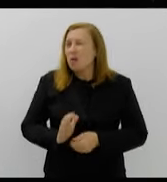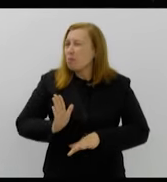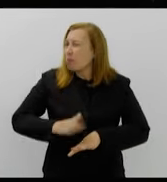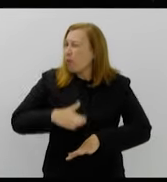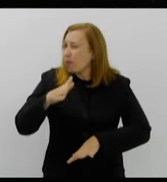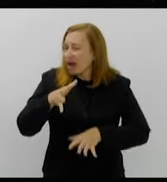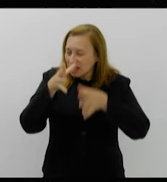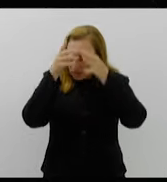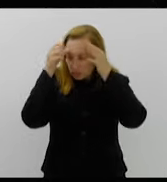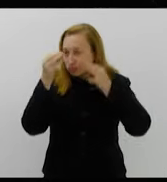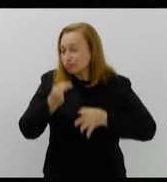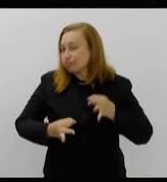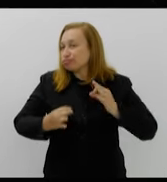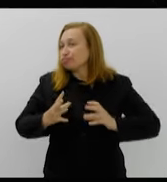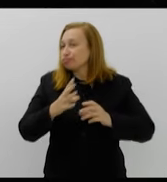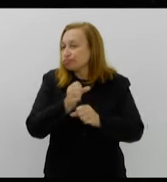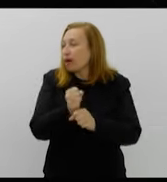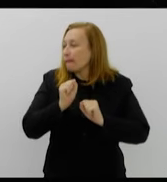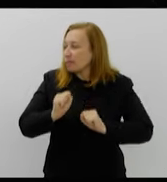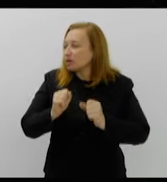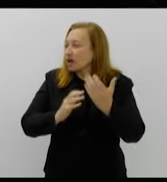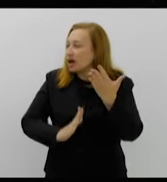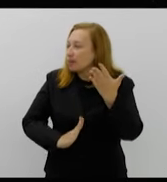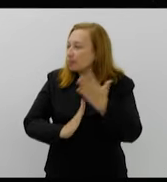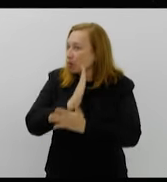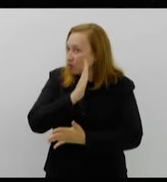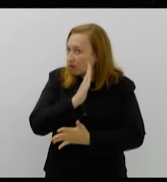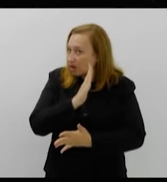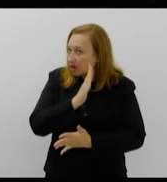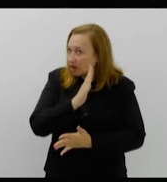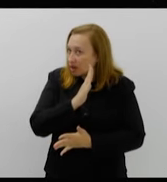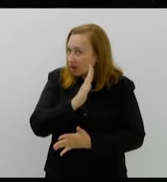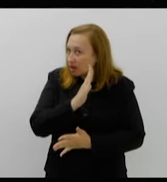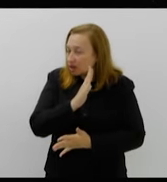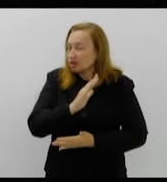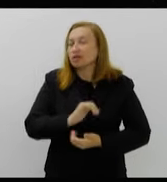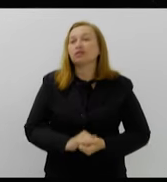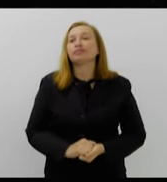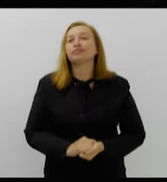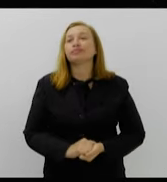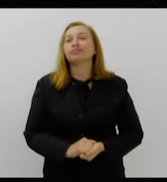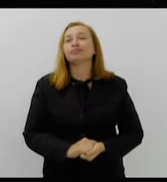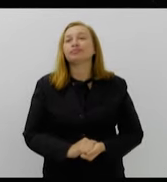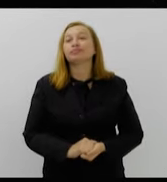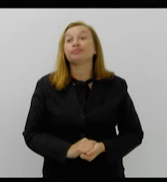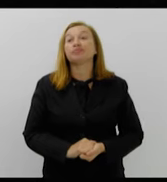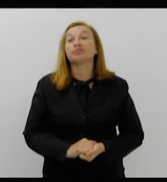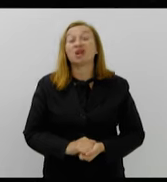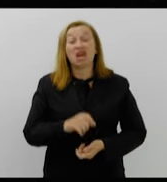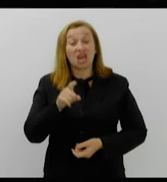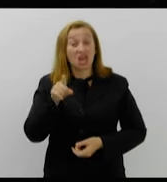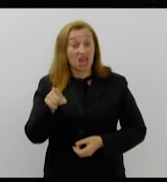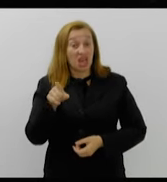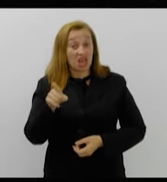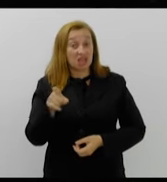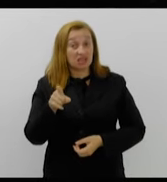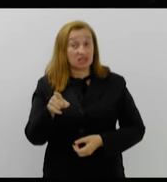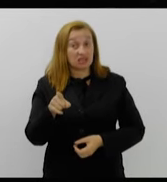Tribunal de Contas possa aprovar as contas do mesmo essa